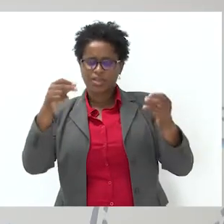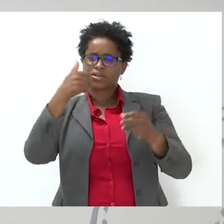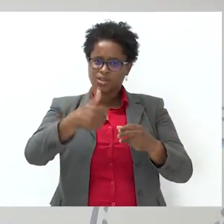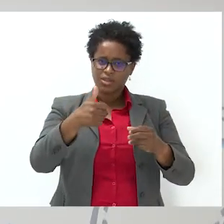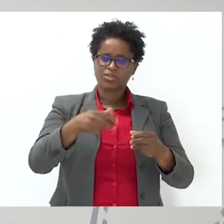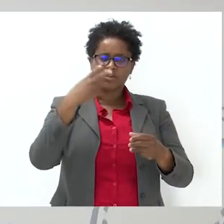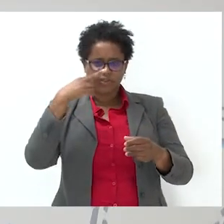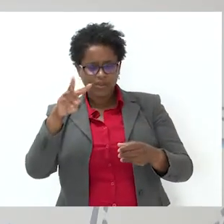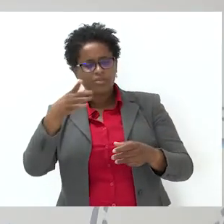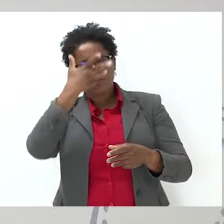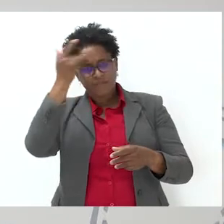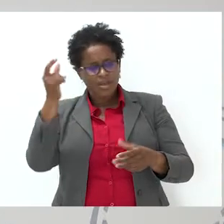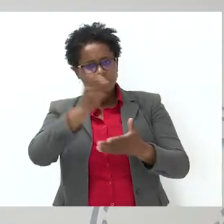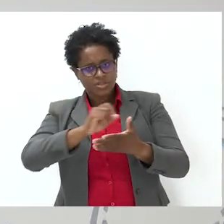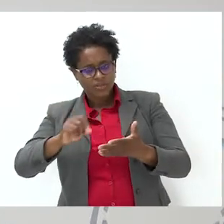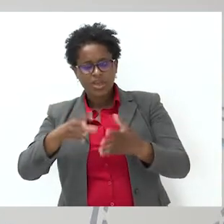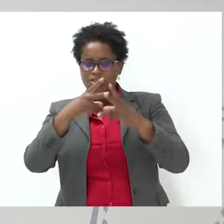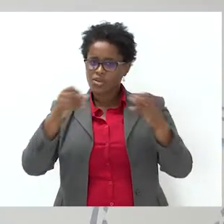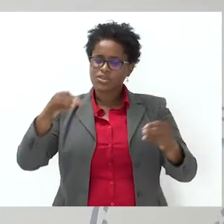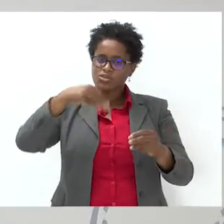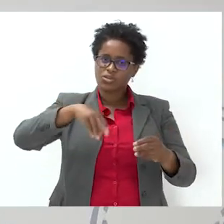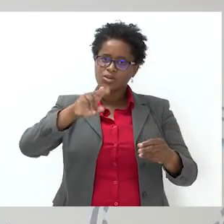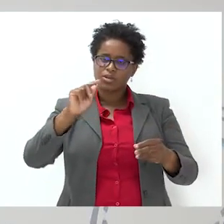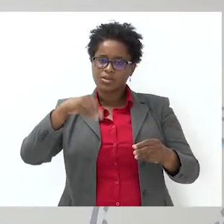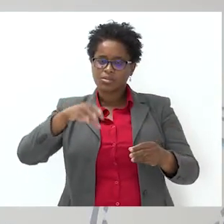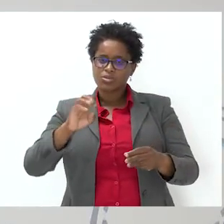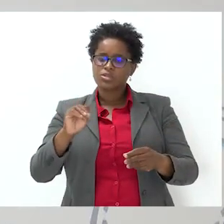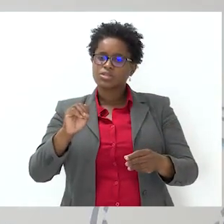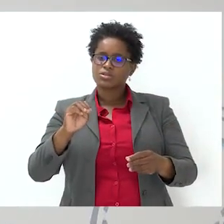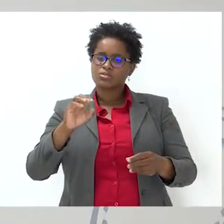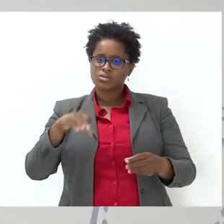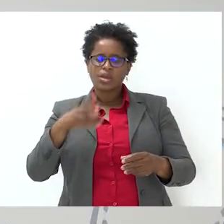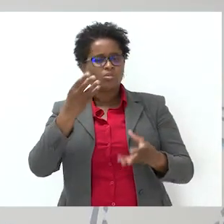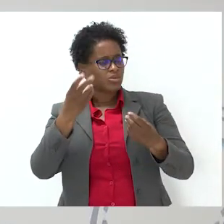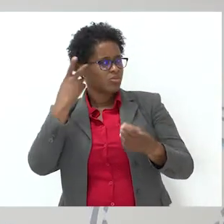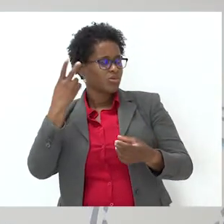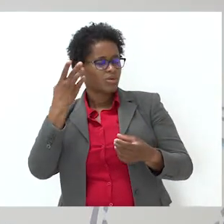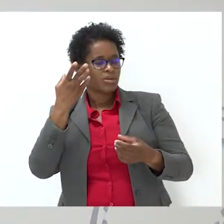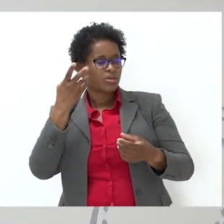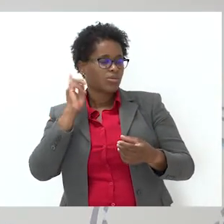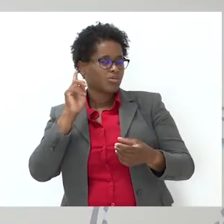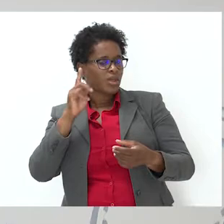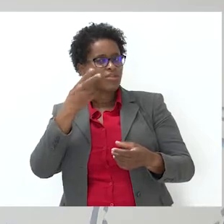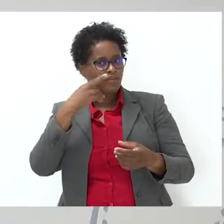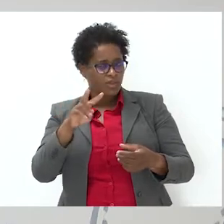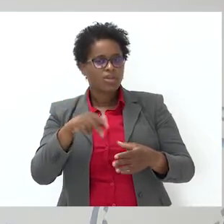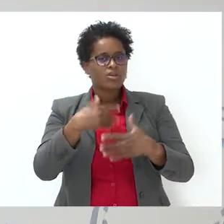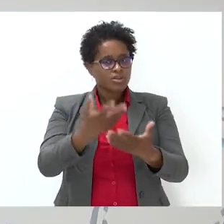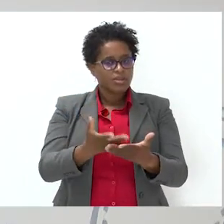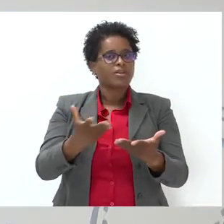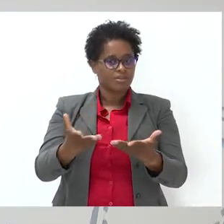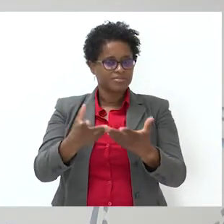como é fácil completar as frases com preposições? E são muito importantes. Viram que dão sentido